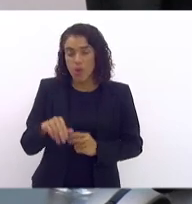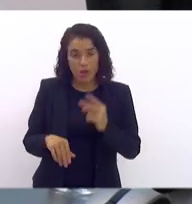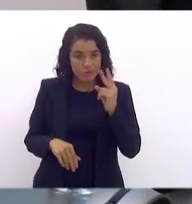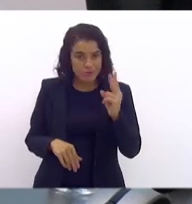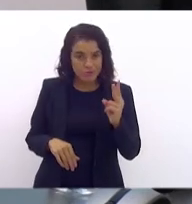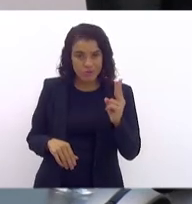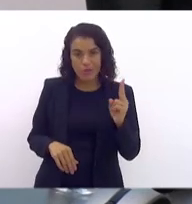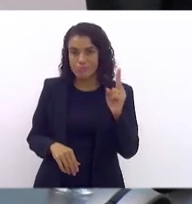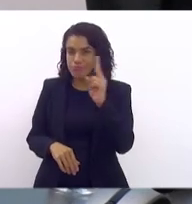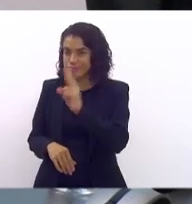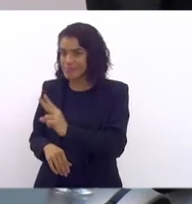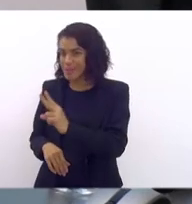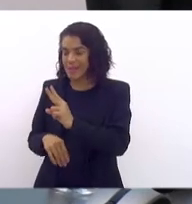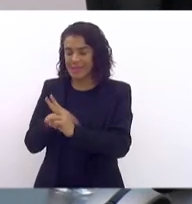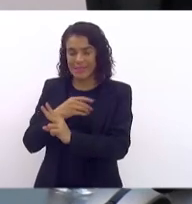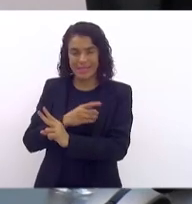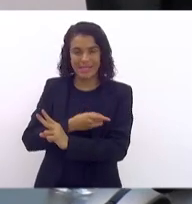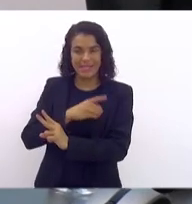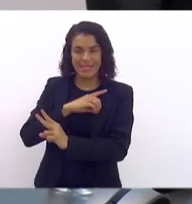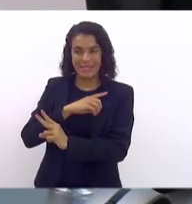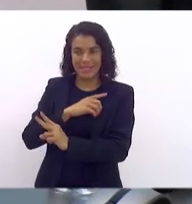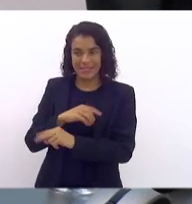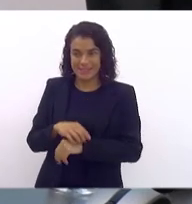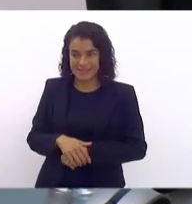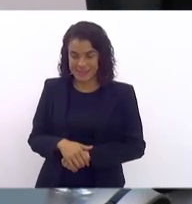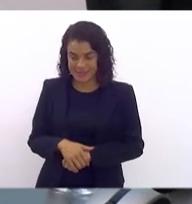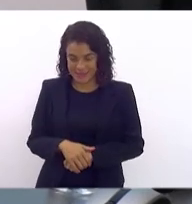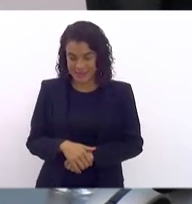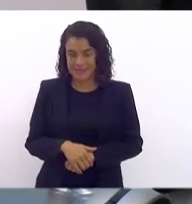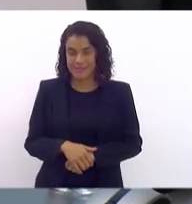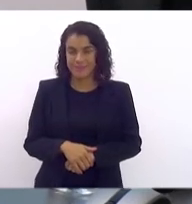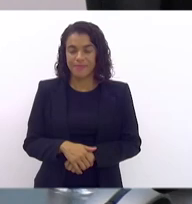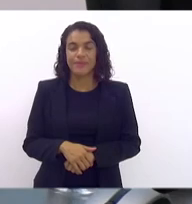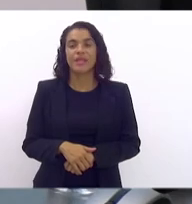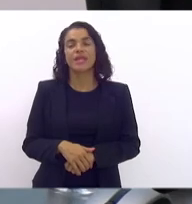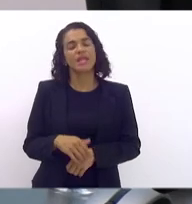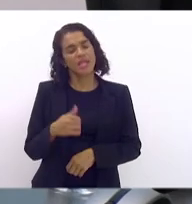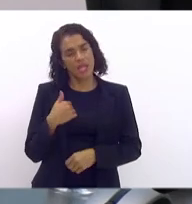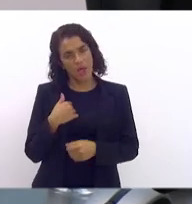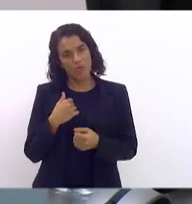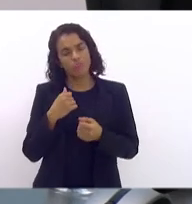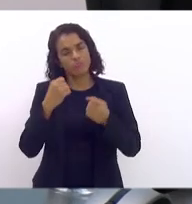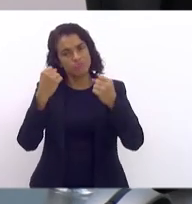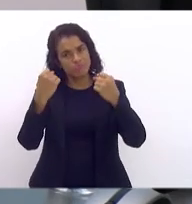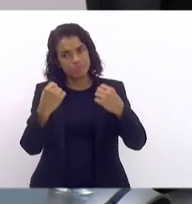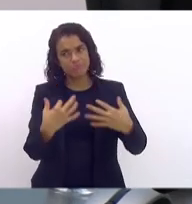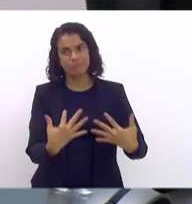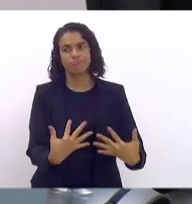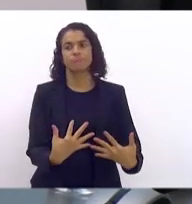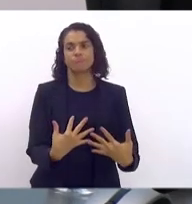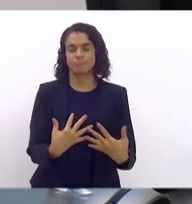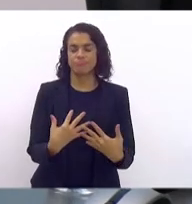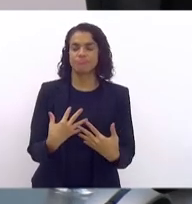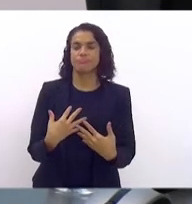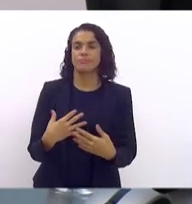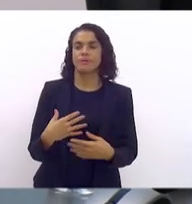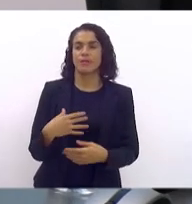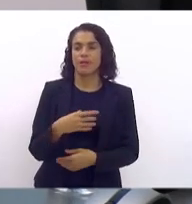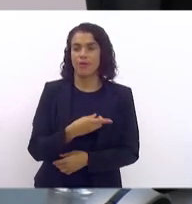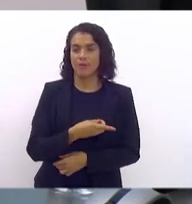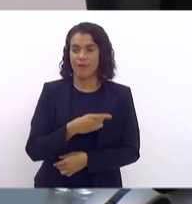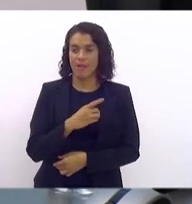pela delegacia e ela no e eu e eu coloquei essa situação para ela diante da oitiva que a gente teve com as